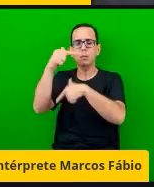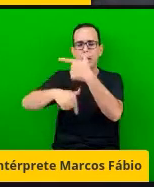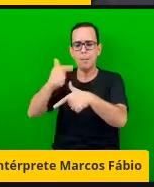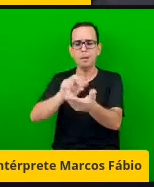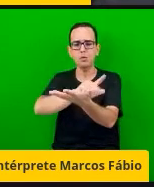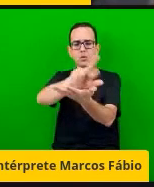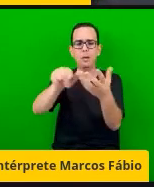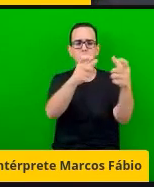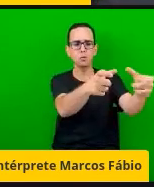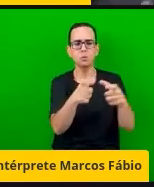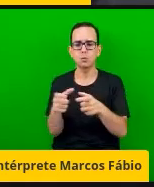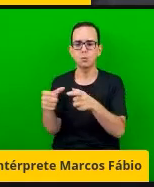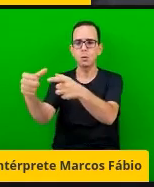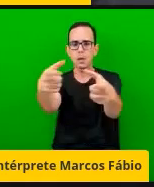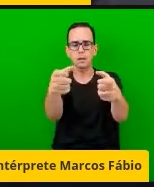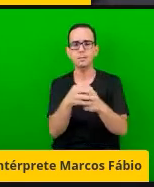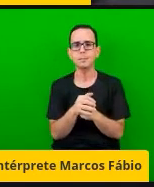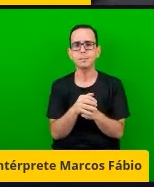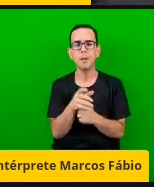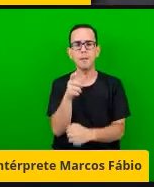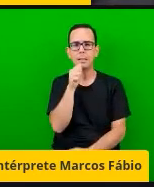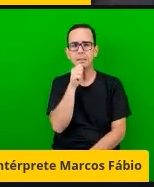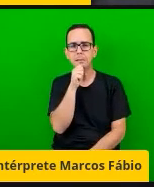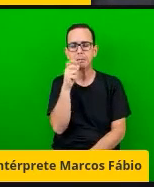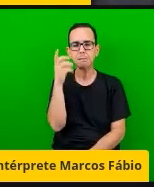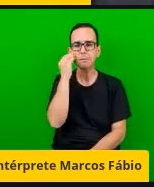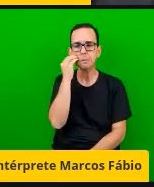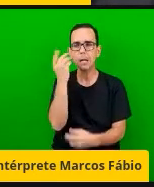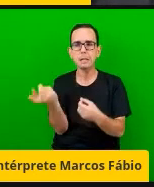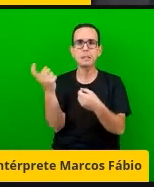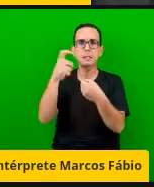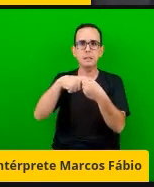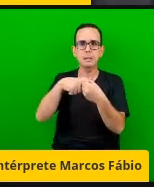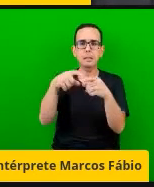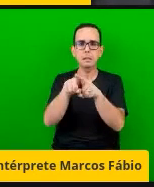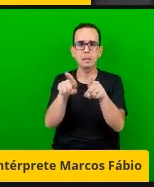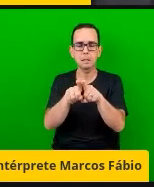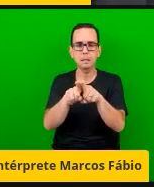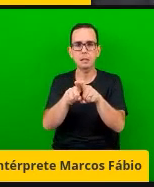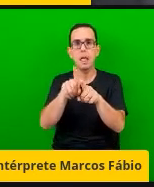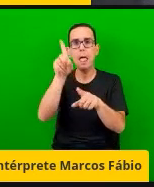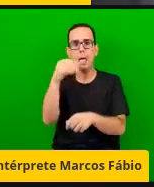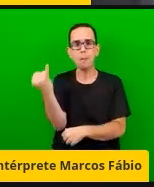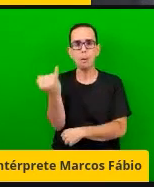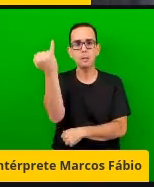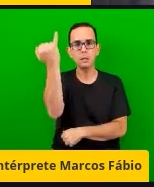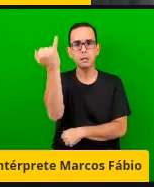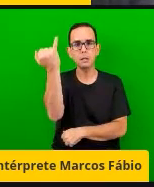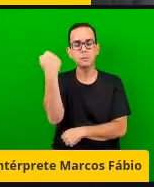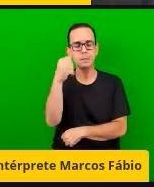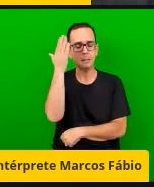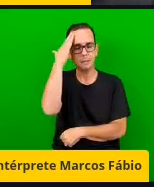locais? Né? O Rafa vai tentar trazer depois algum desses contextos, mas é importante que a gente tenha ciência que isso está presente